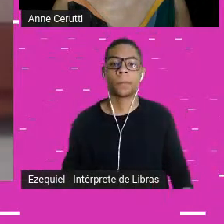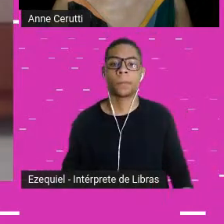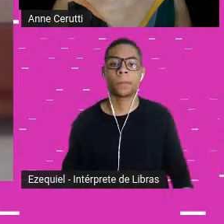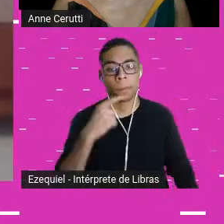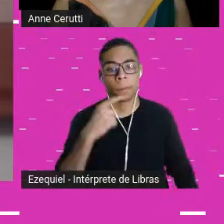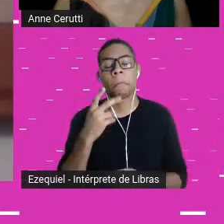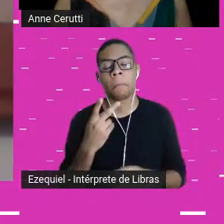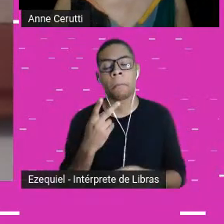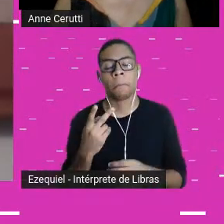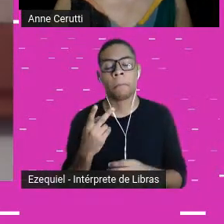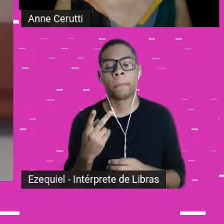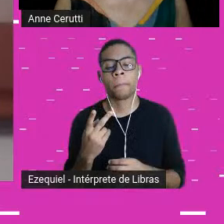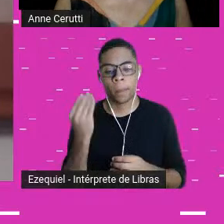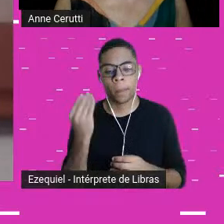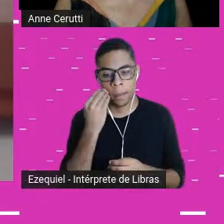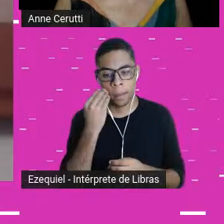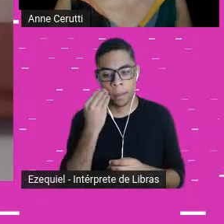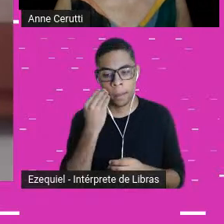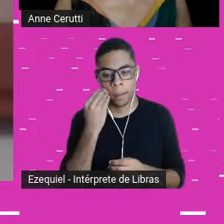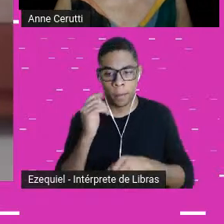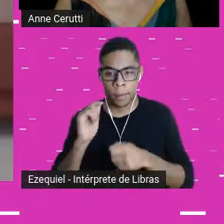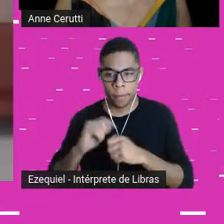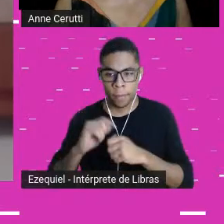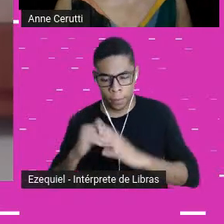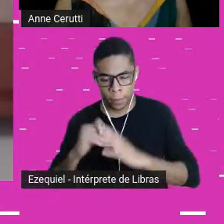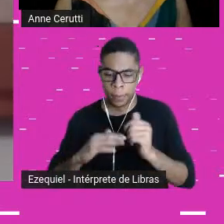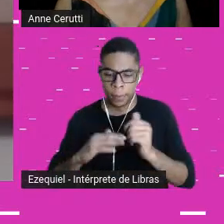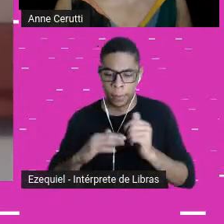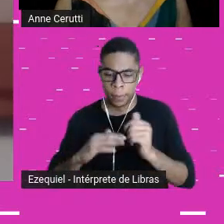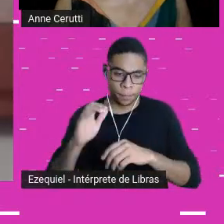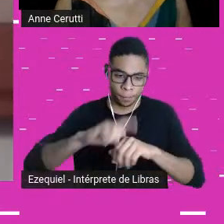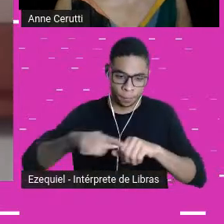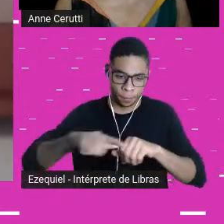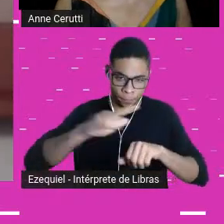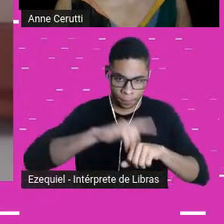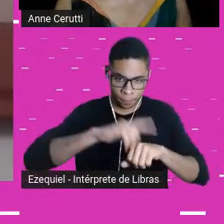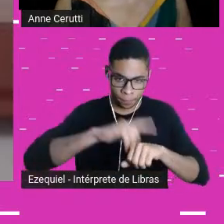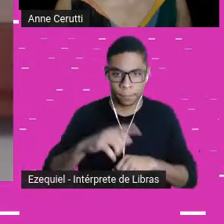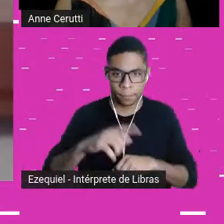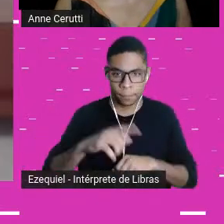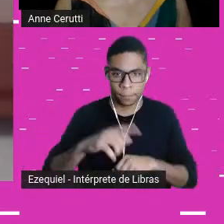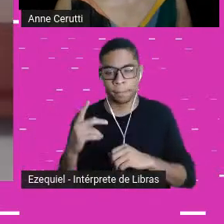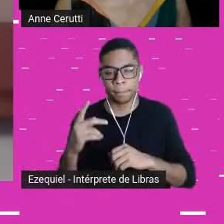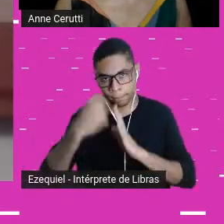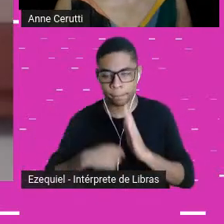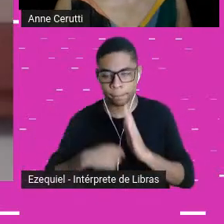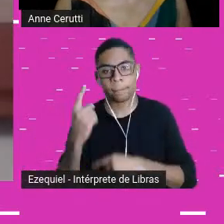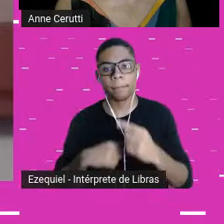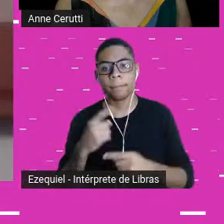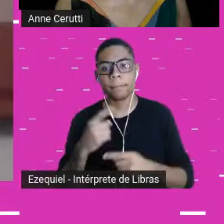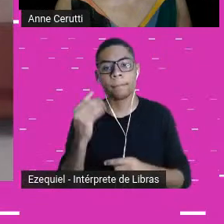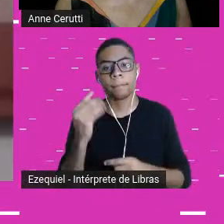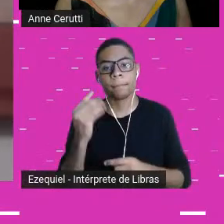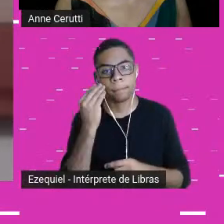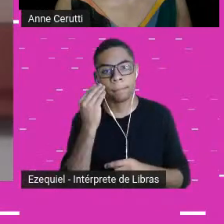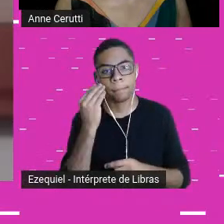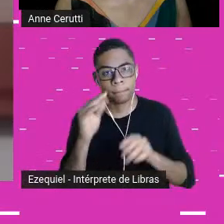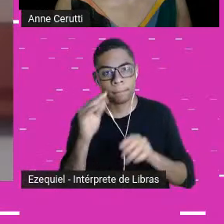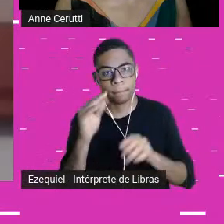estruturas dos seus textos, e depois foi costurando isso conforme os ensaios também iam passando, né, porque